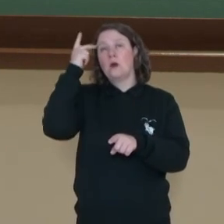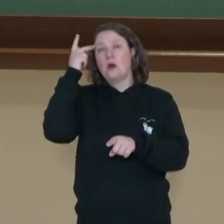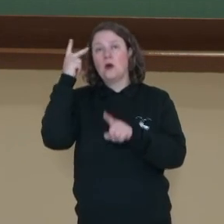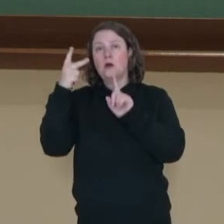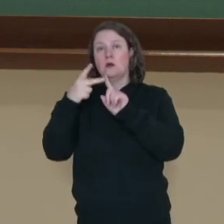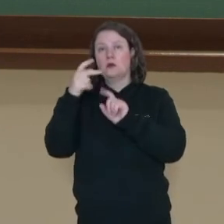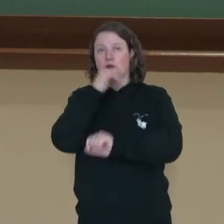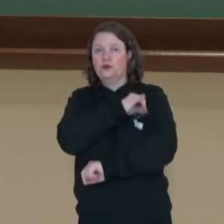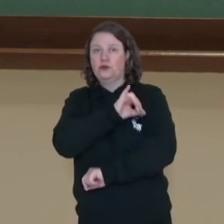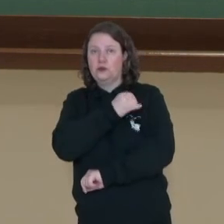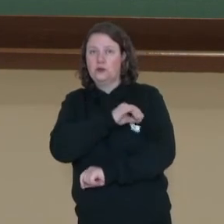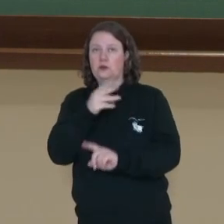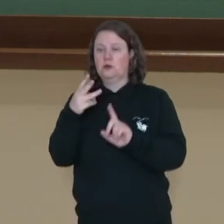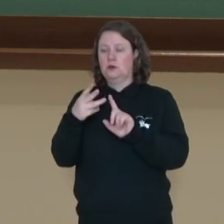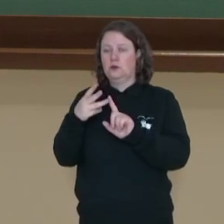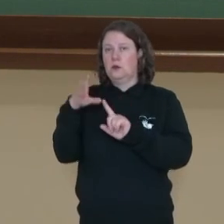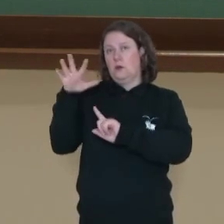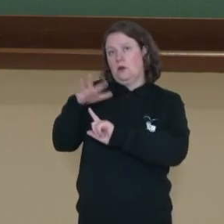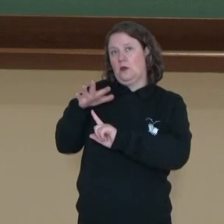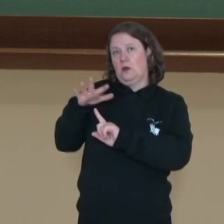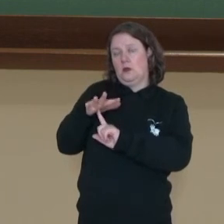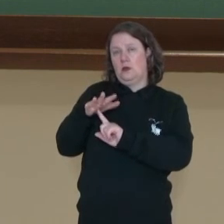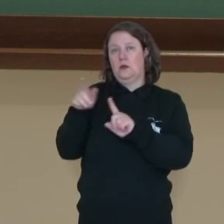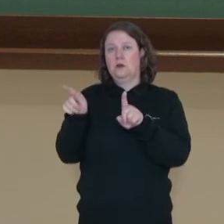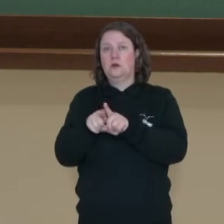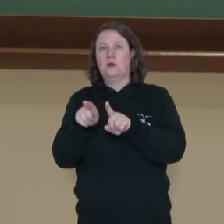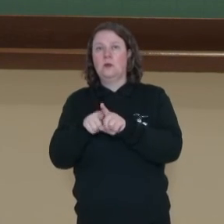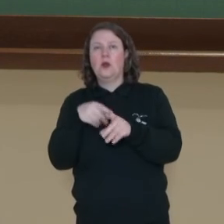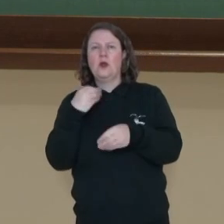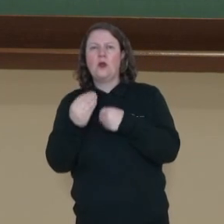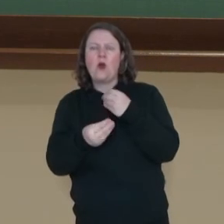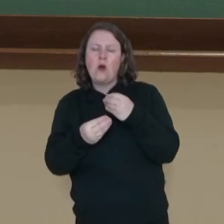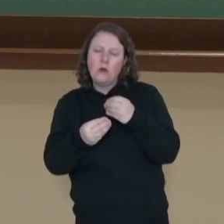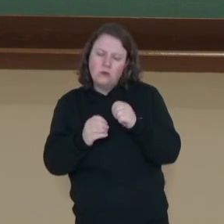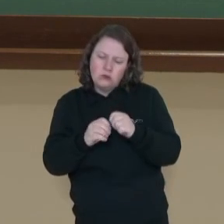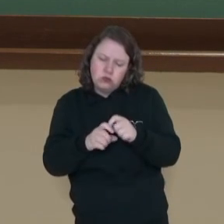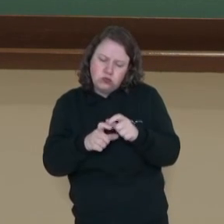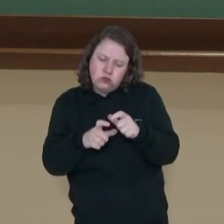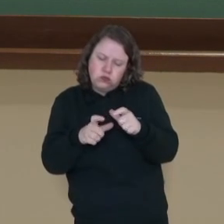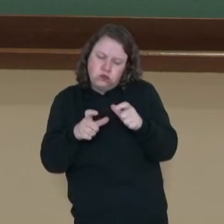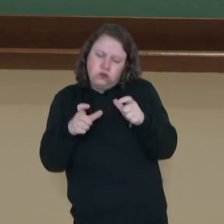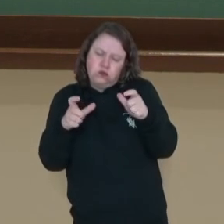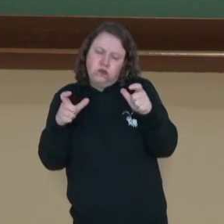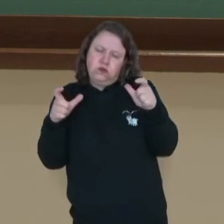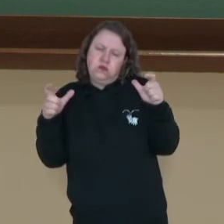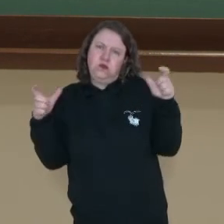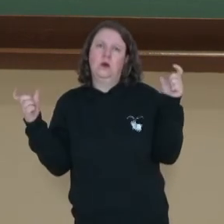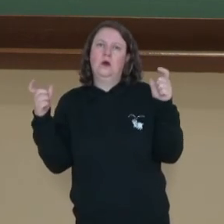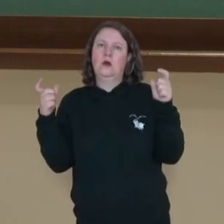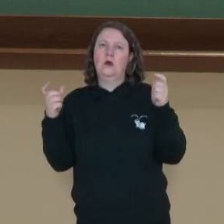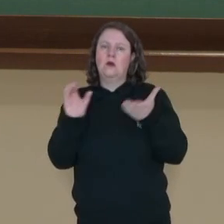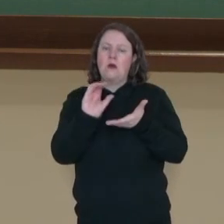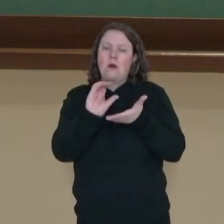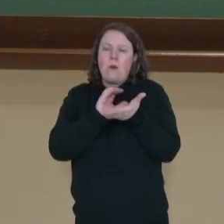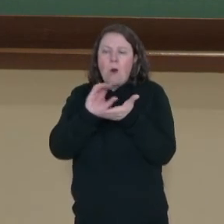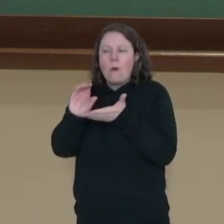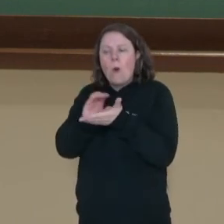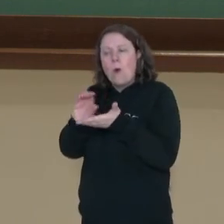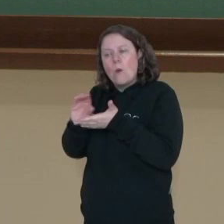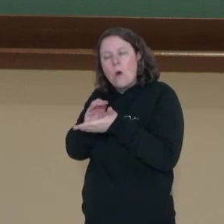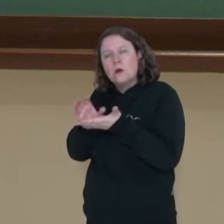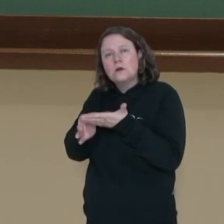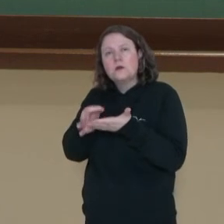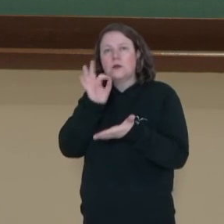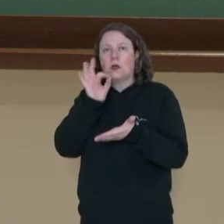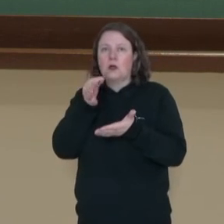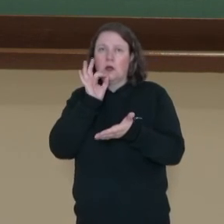norte do Paraná, os impactos provocados pelo café, esse processo de modernização, os lucros gerados pelo café